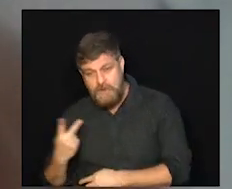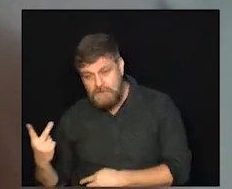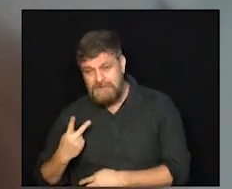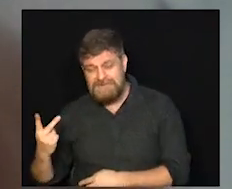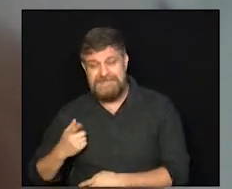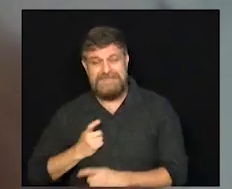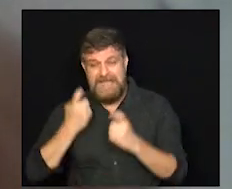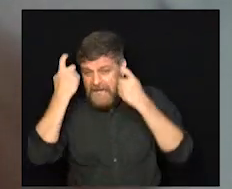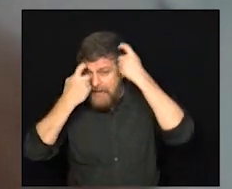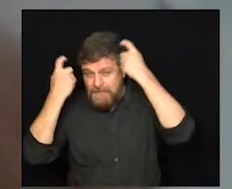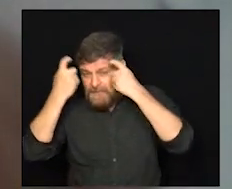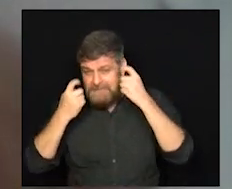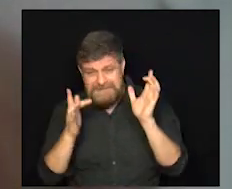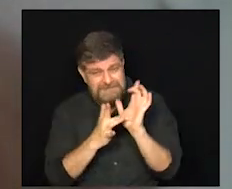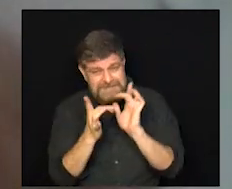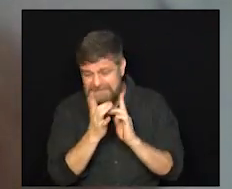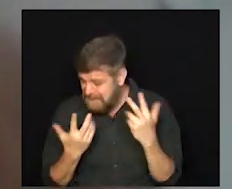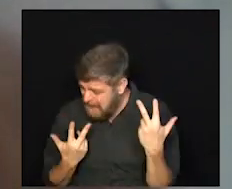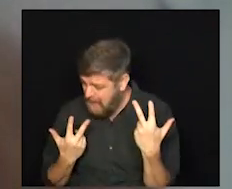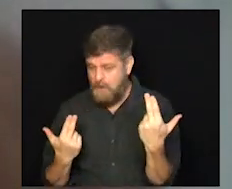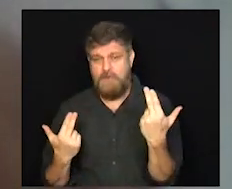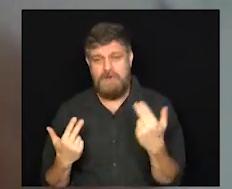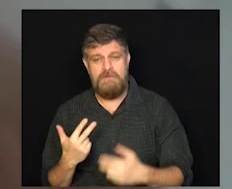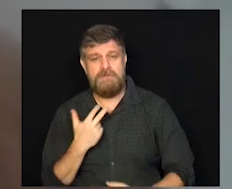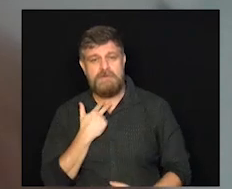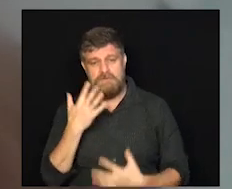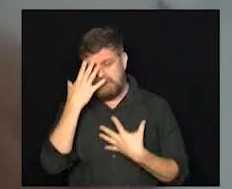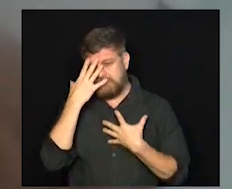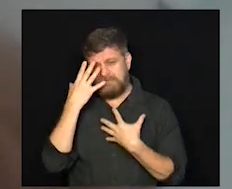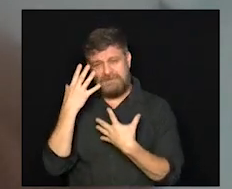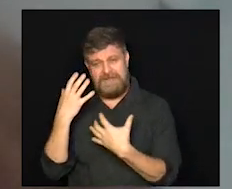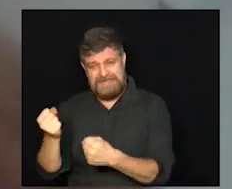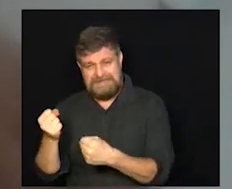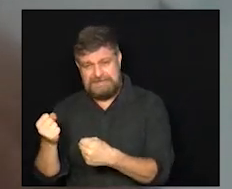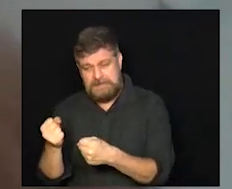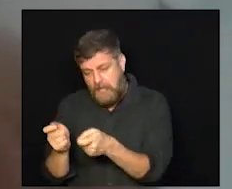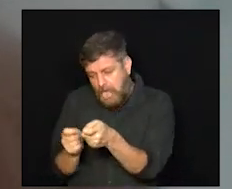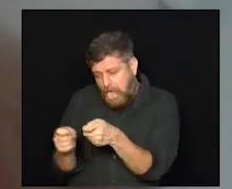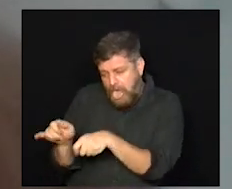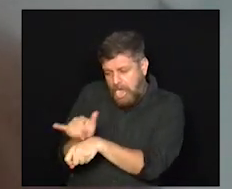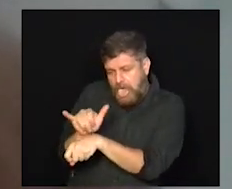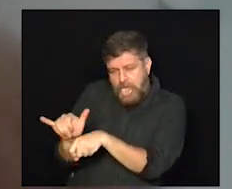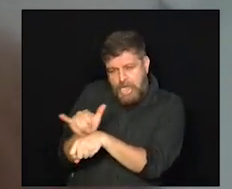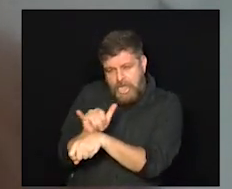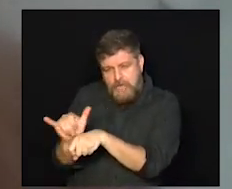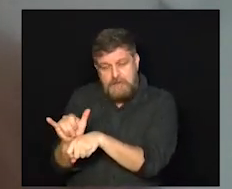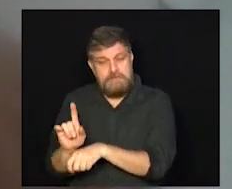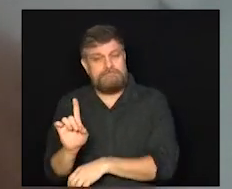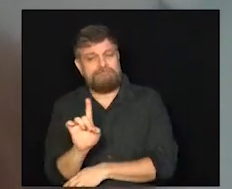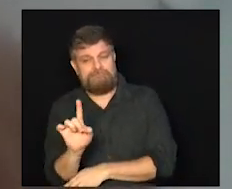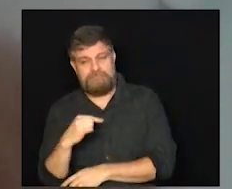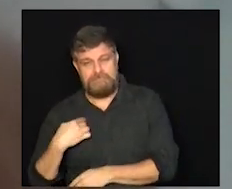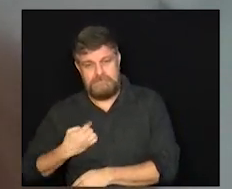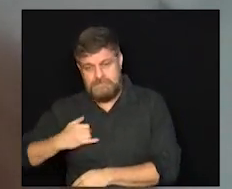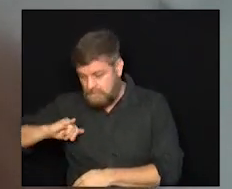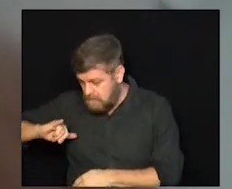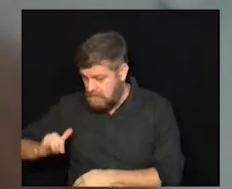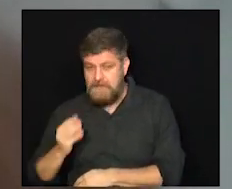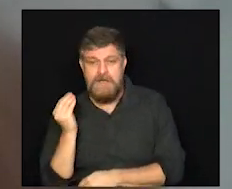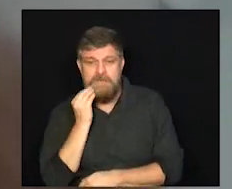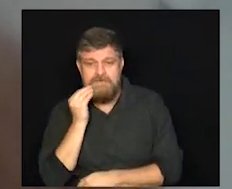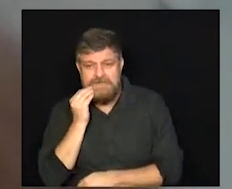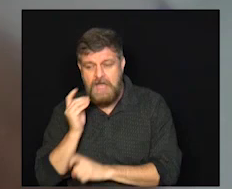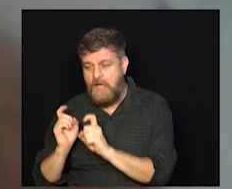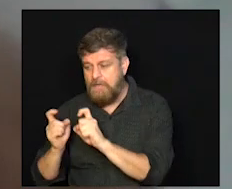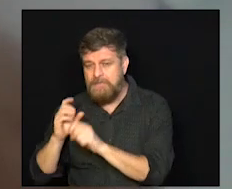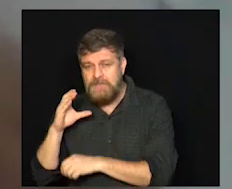A mesma de não deixar com que a fé seja manipulada. Inclusive, pastor Rodrigo, vamos aproveitar e fazer uma reuniãozinha rápida.